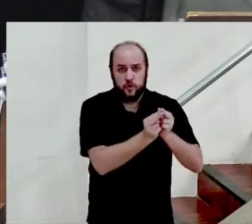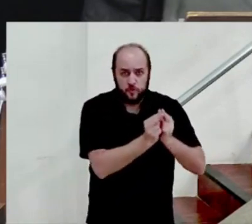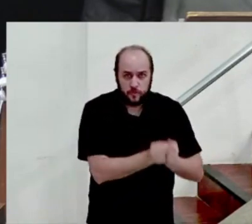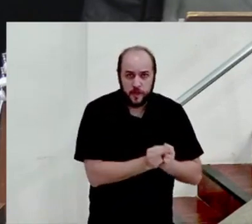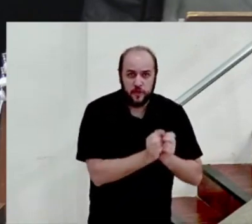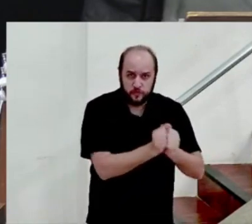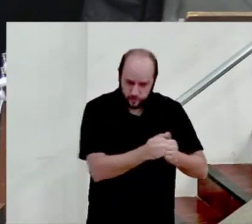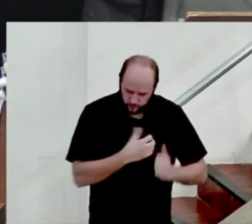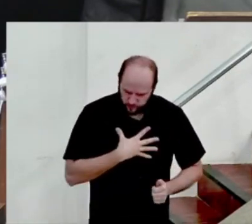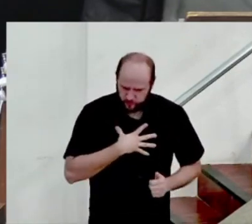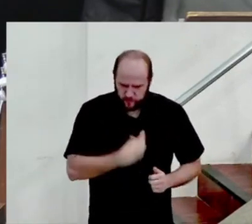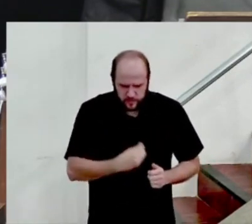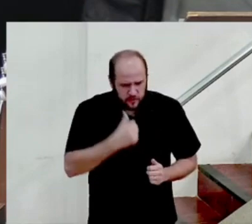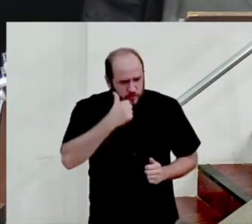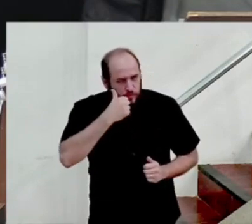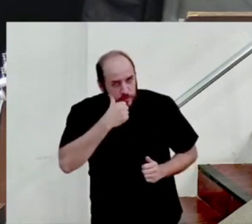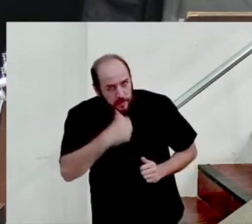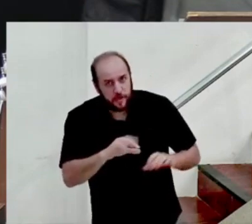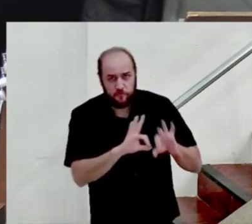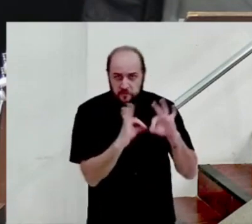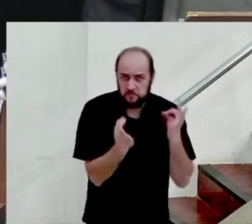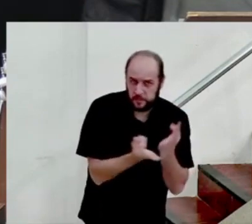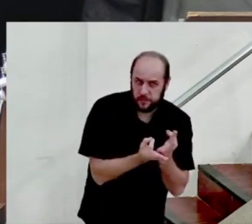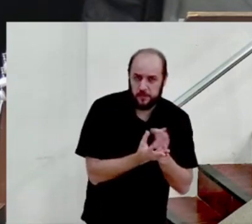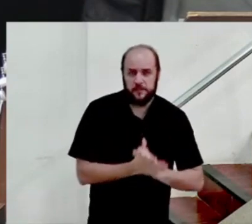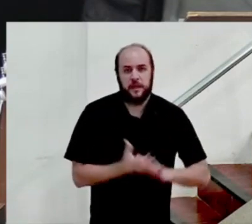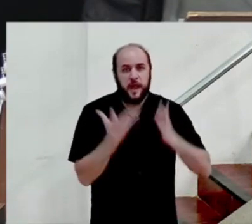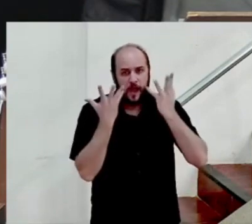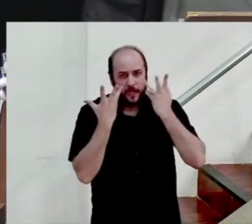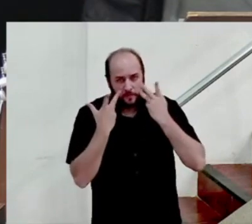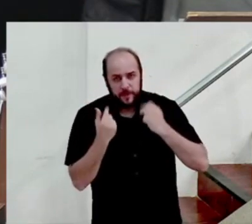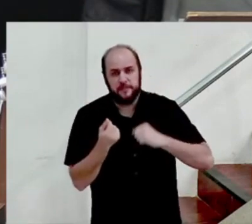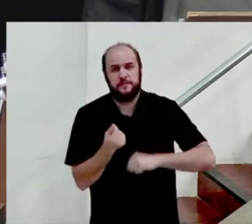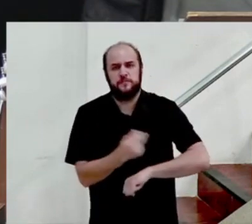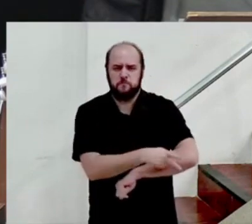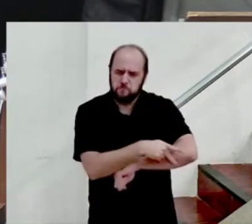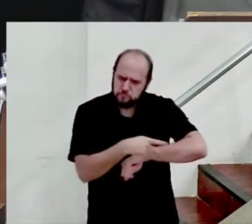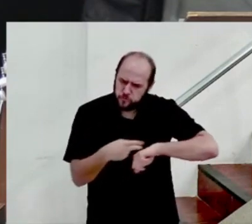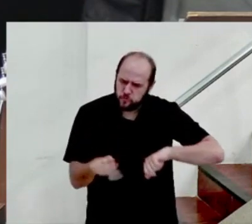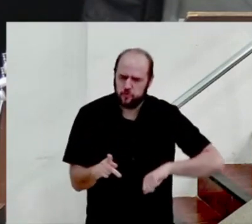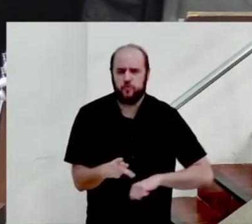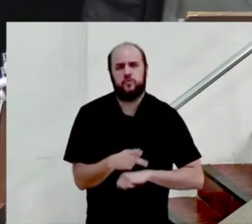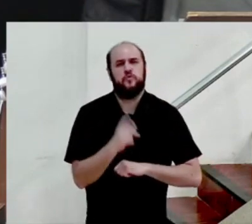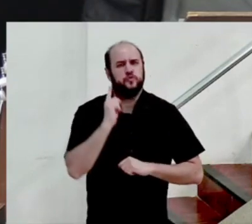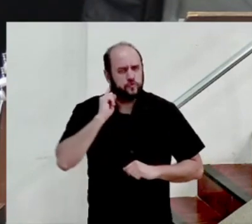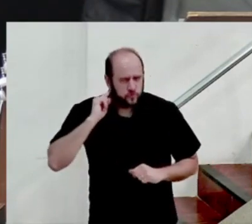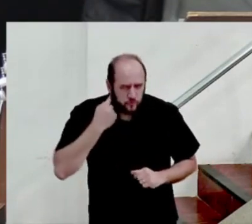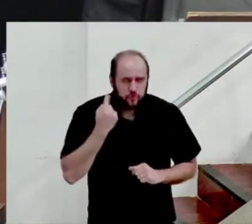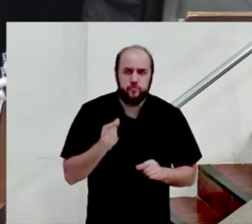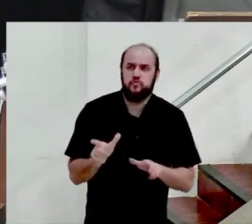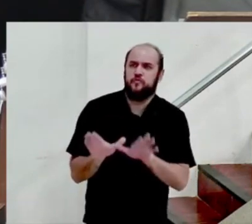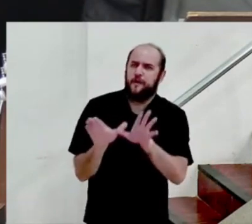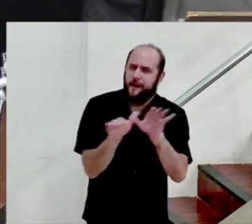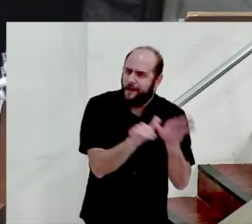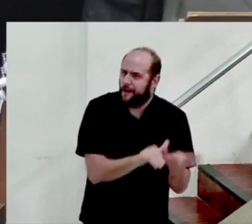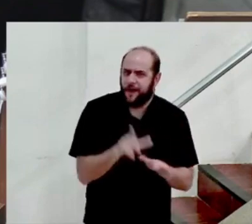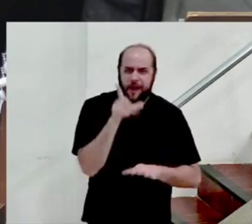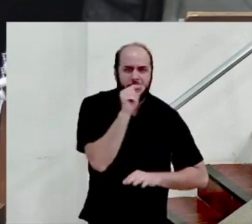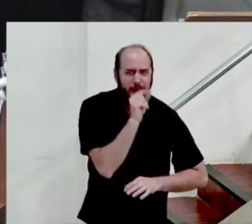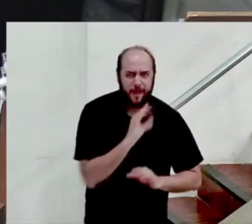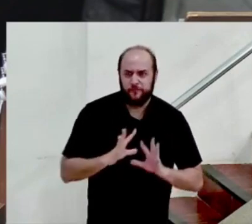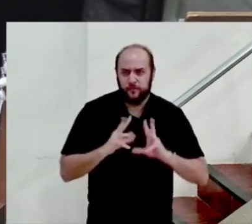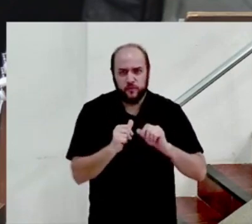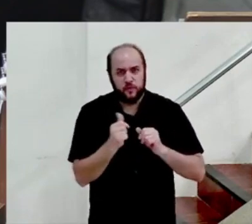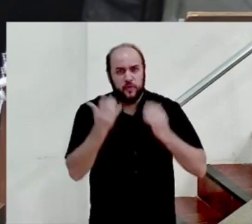sua mulher e as mulheres dos seus filhos. Dos animais puros, dos animais impuros, das aves e de todo animal que rasteja sobre a